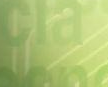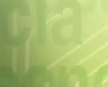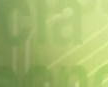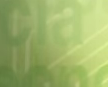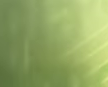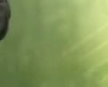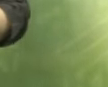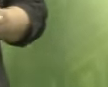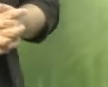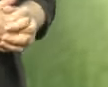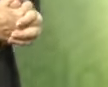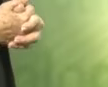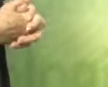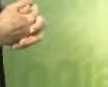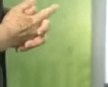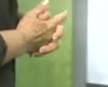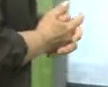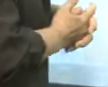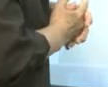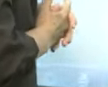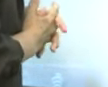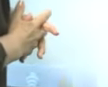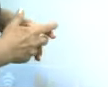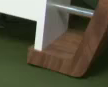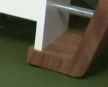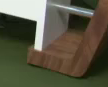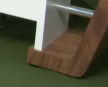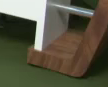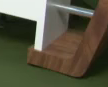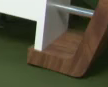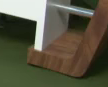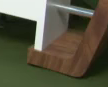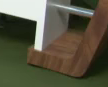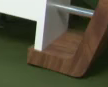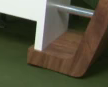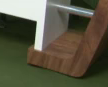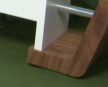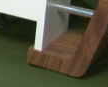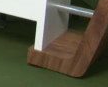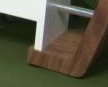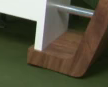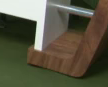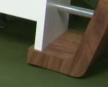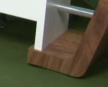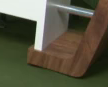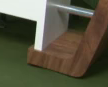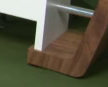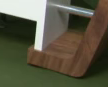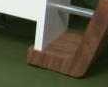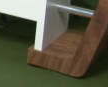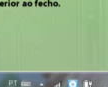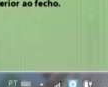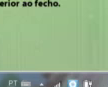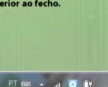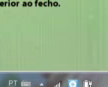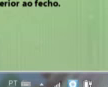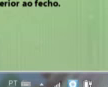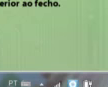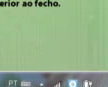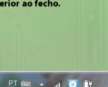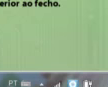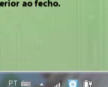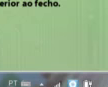Olá, boas-vindas. Vamos então à nossa correção das atividades. Algumas dificuldades, professora Tayane? Ou todo mundo entendeu